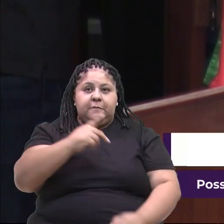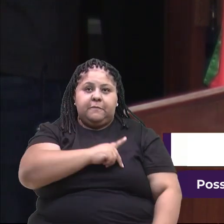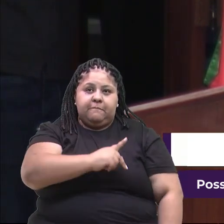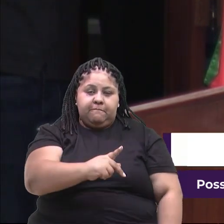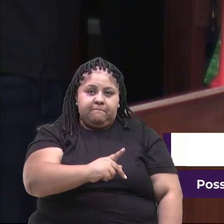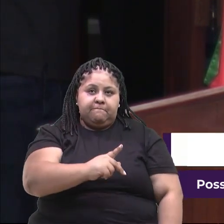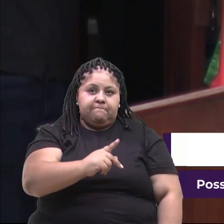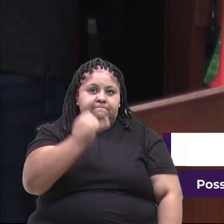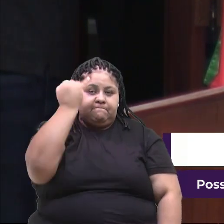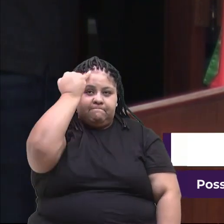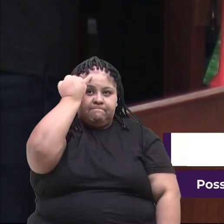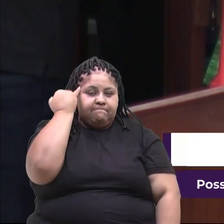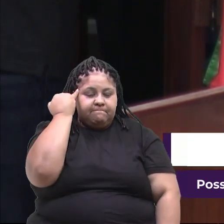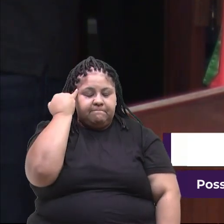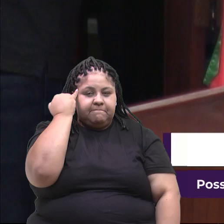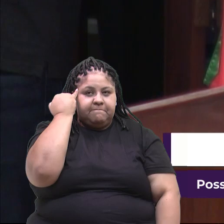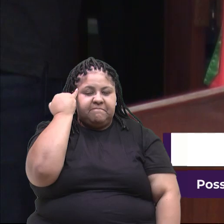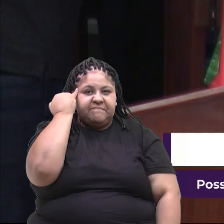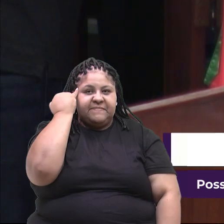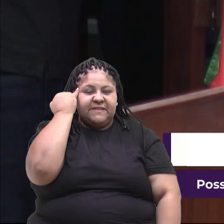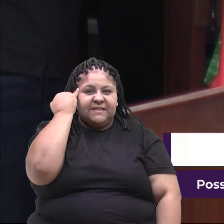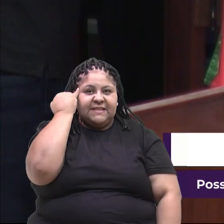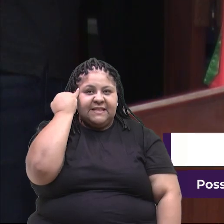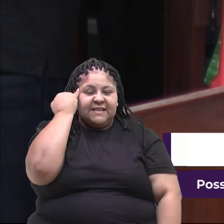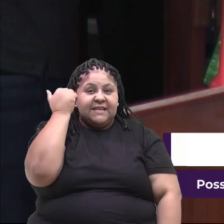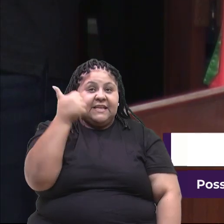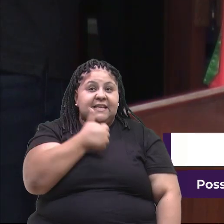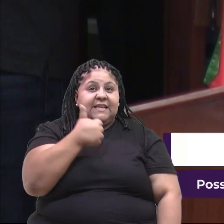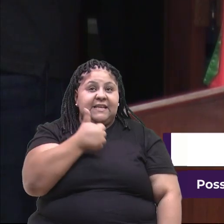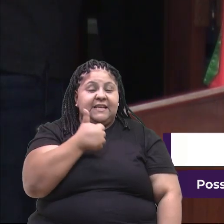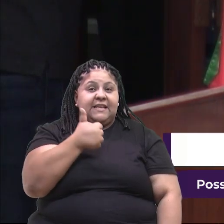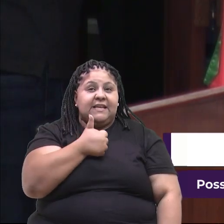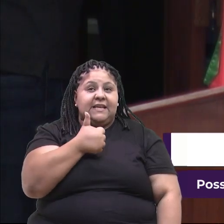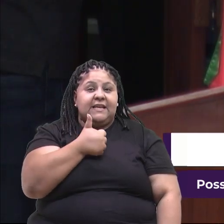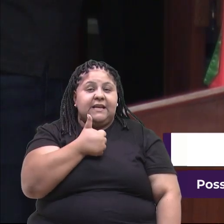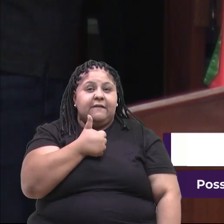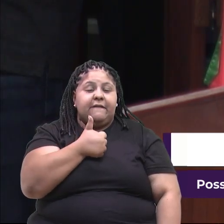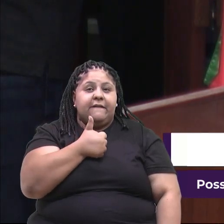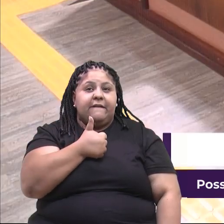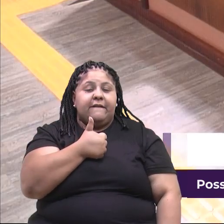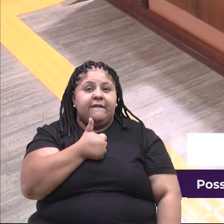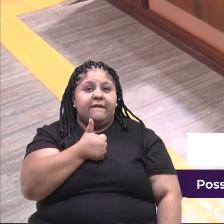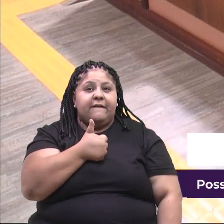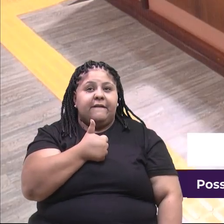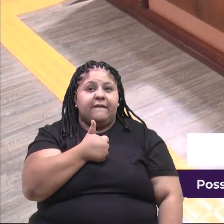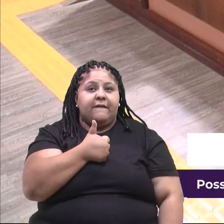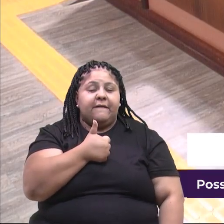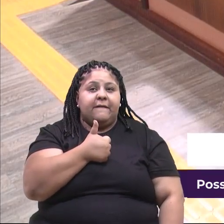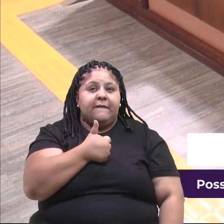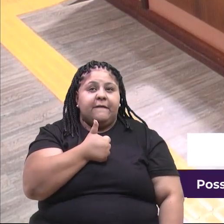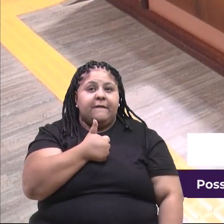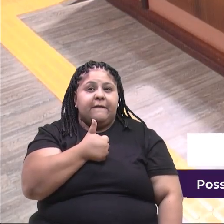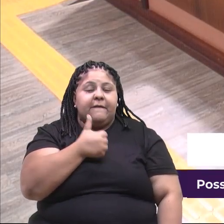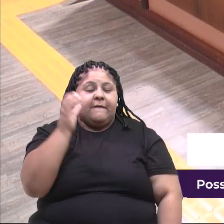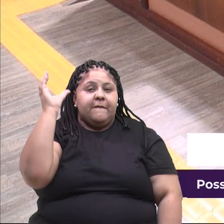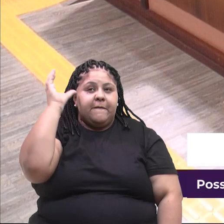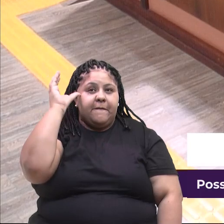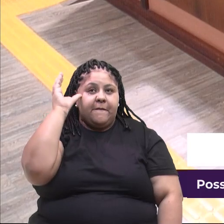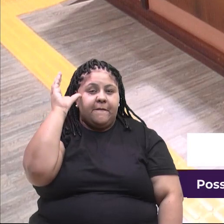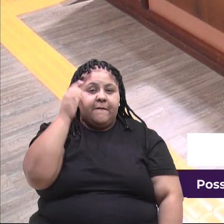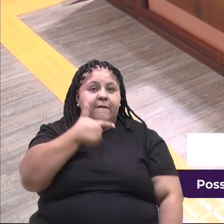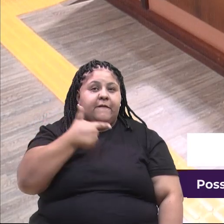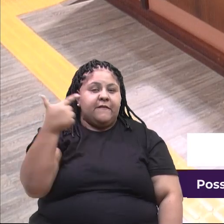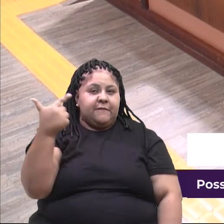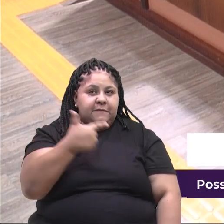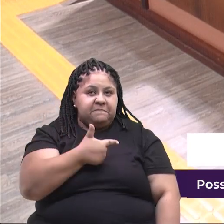Presidente, vereador José D'Ambrós. Primeiro vice-presidente, vereador Olmir Cadori.